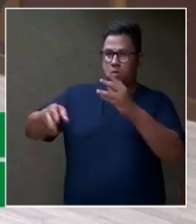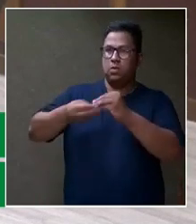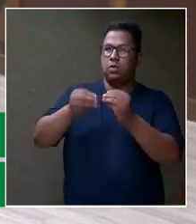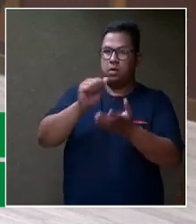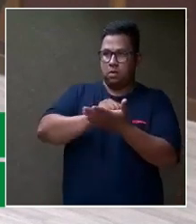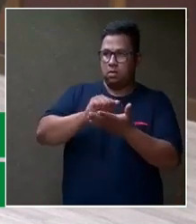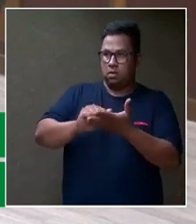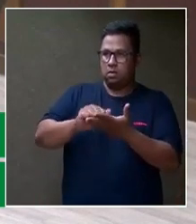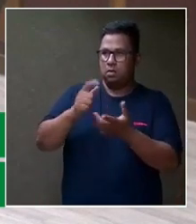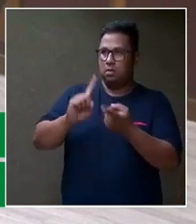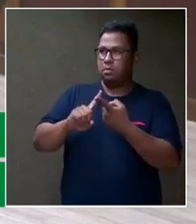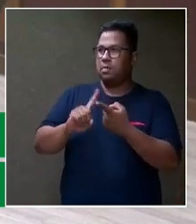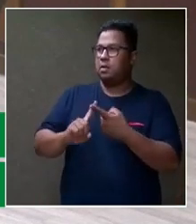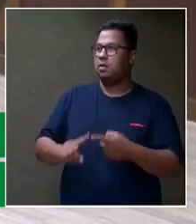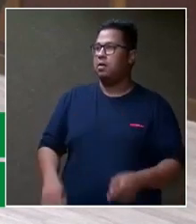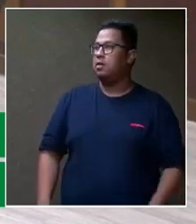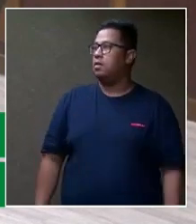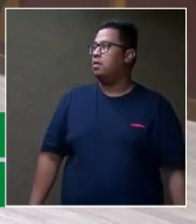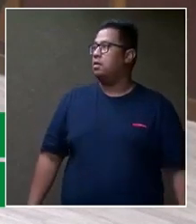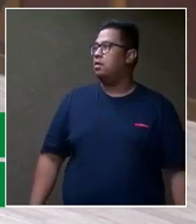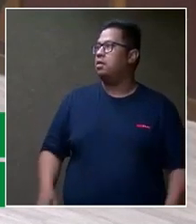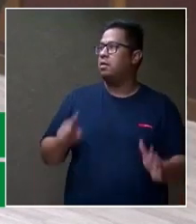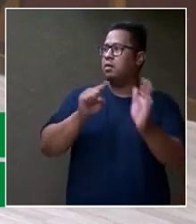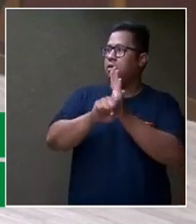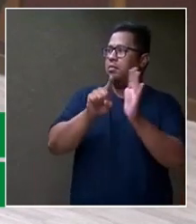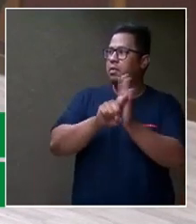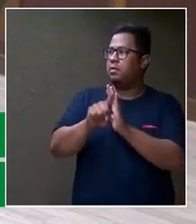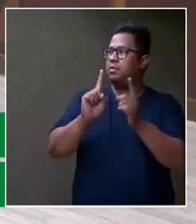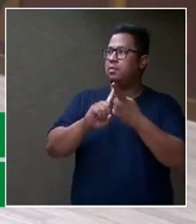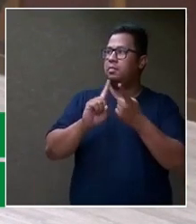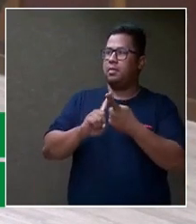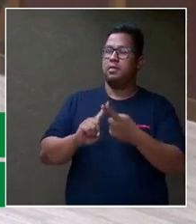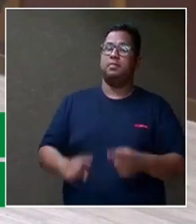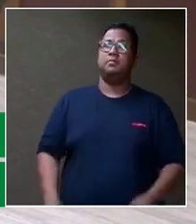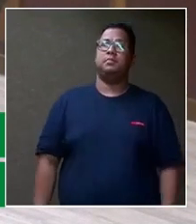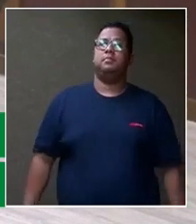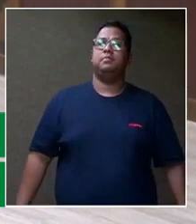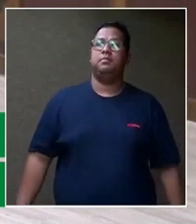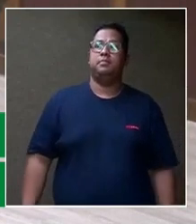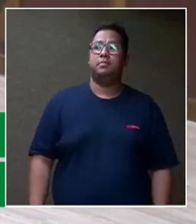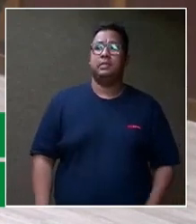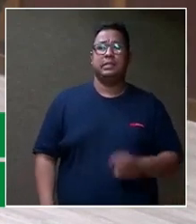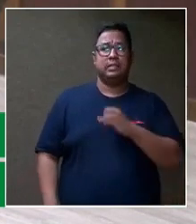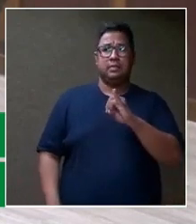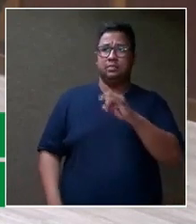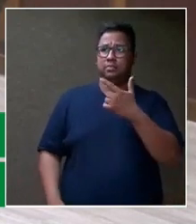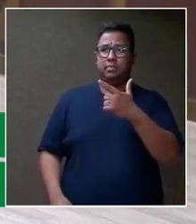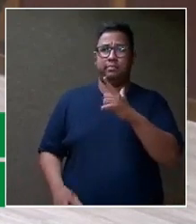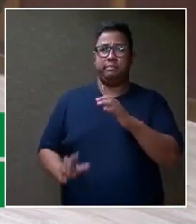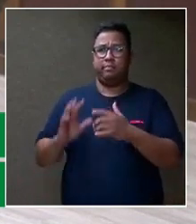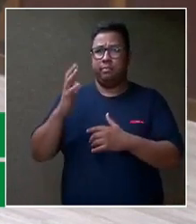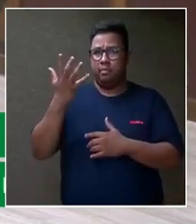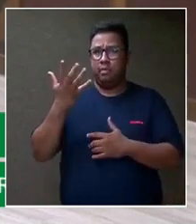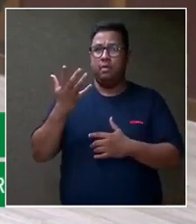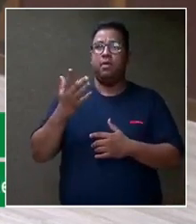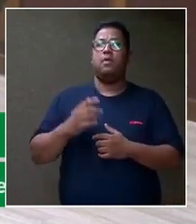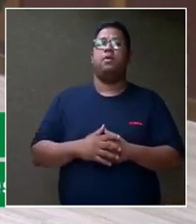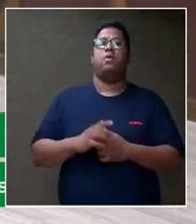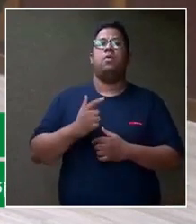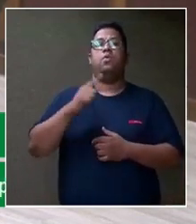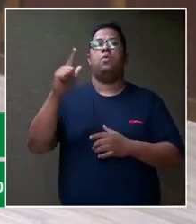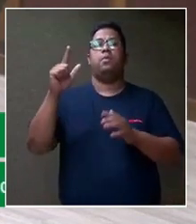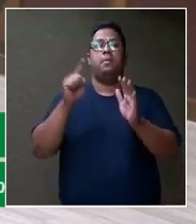dele, eu queria consignar o meu. Não, mas ele está nas perguntas, doutor. Tá? Senão a gente não vai ter fim isso aqui nunca. Doutor Johnny, o senhor tem mais